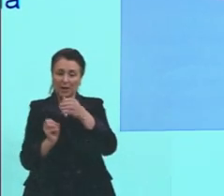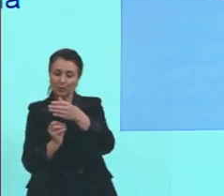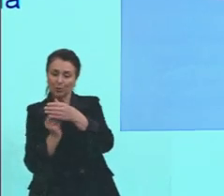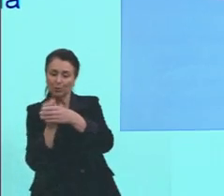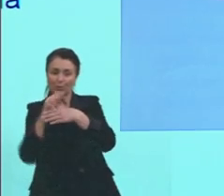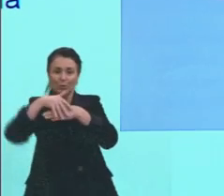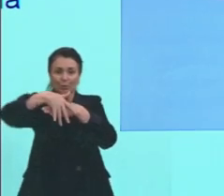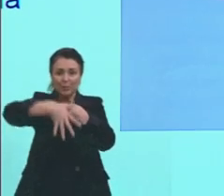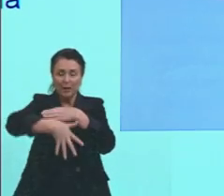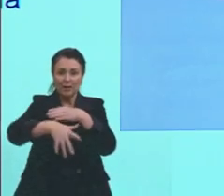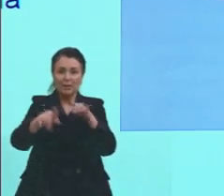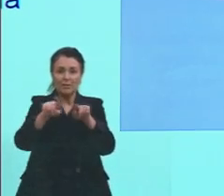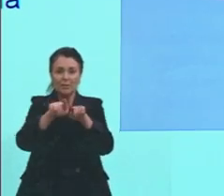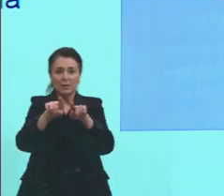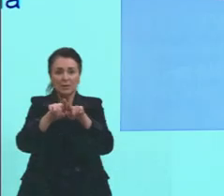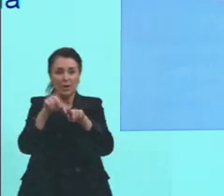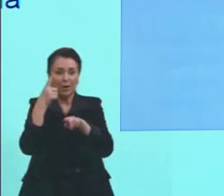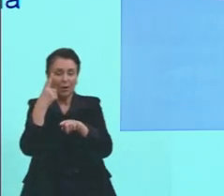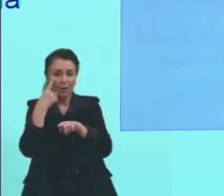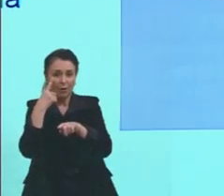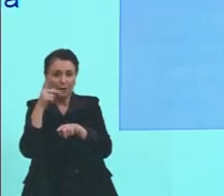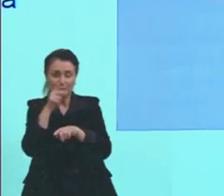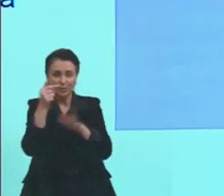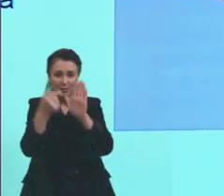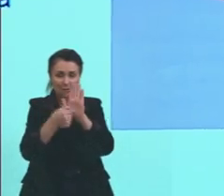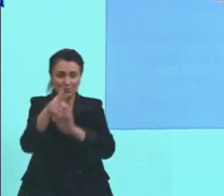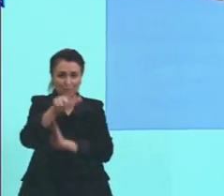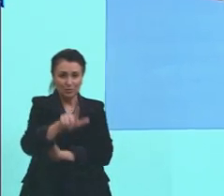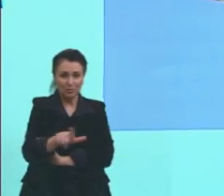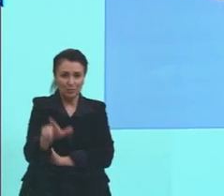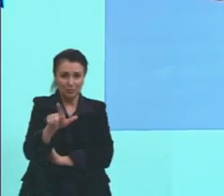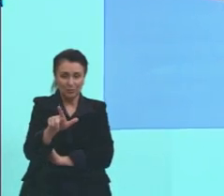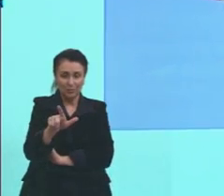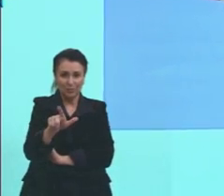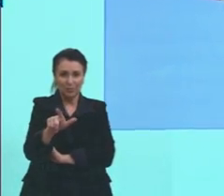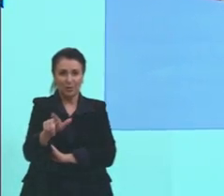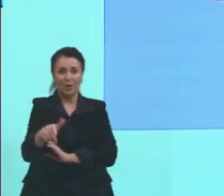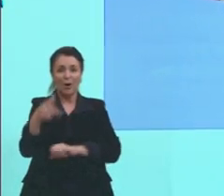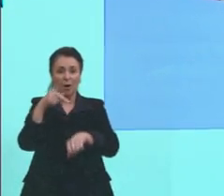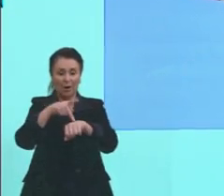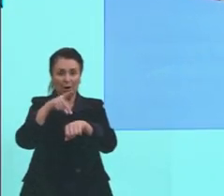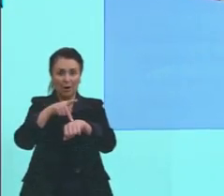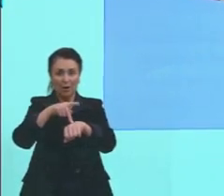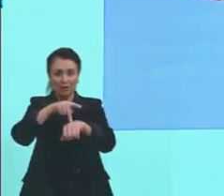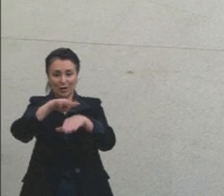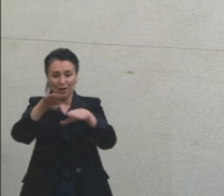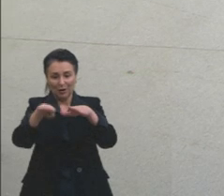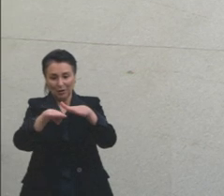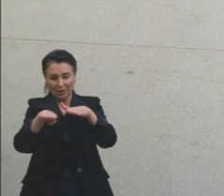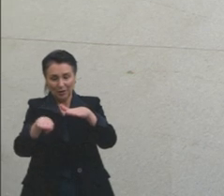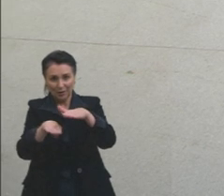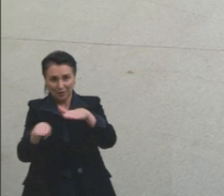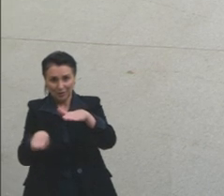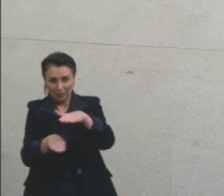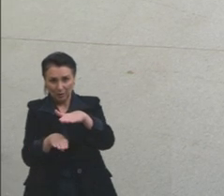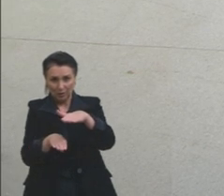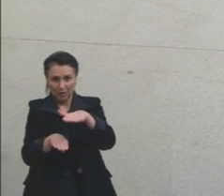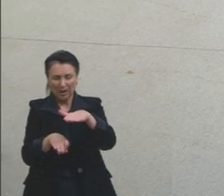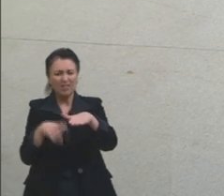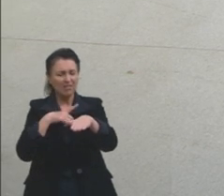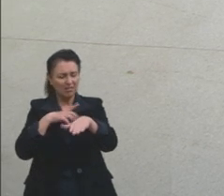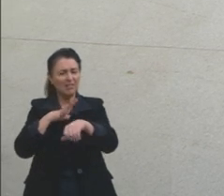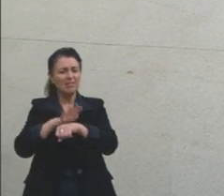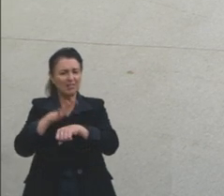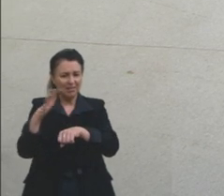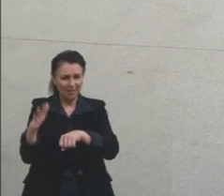sedimentar que essa aqui olha só eu vou mostrar para vocês justamente essa sedimentar é a clássica né que nós temos aqui e